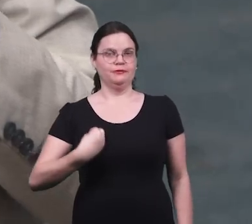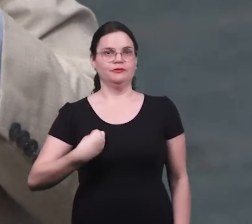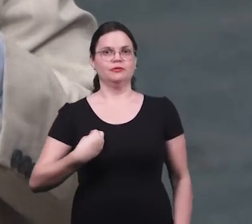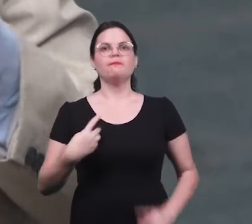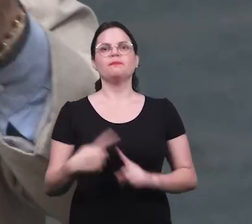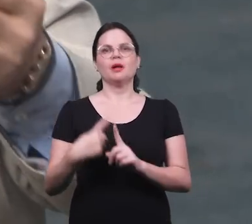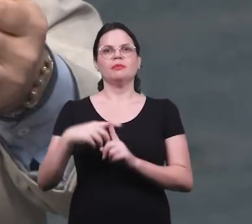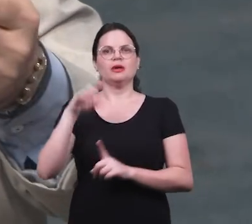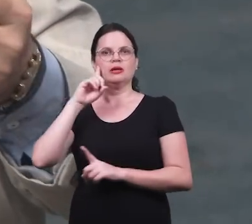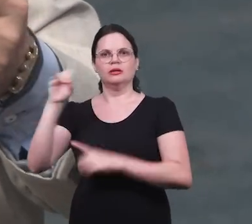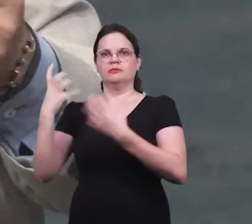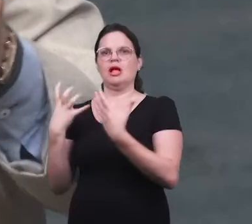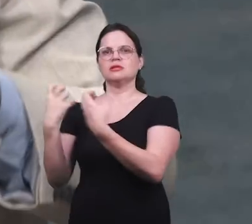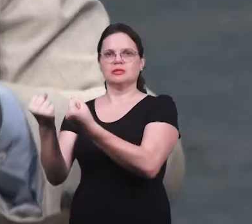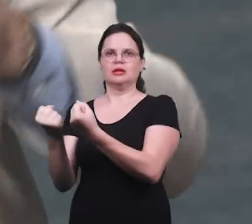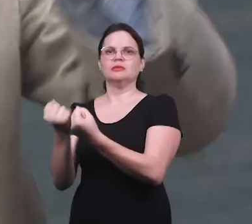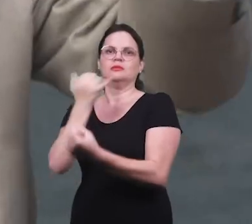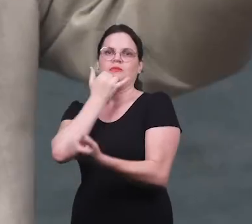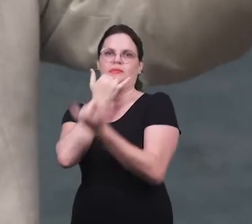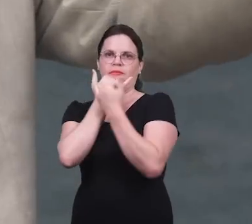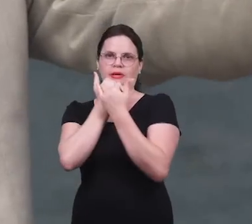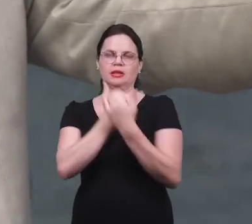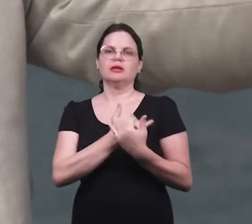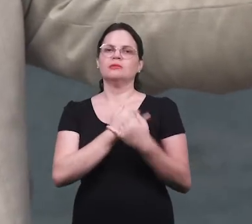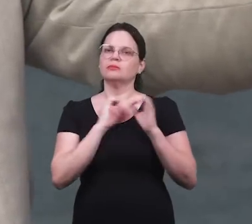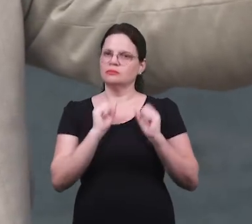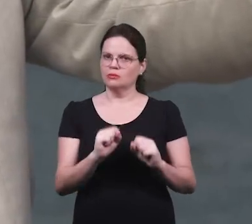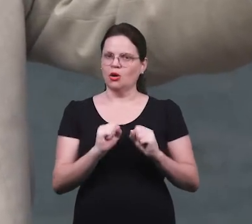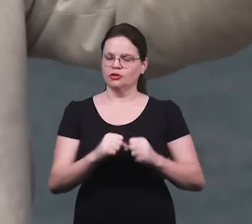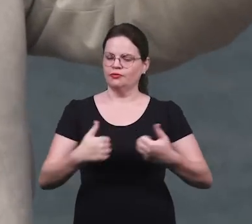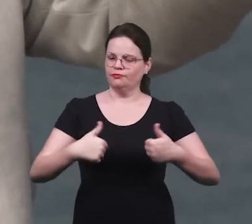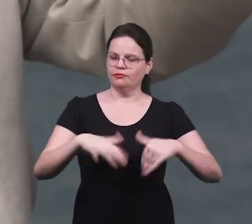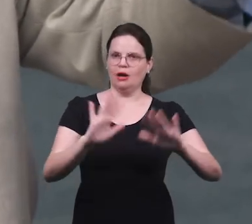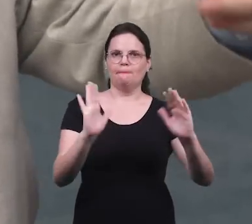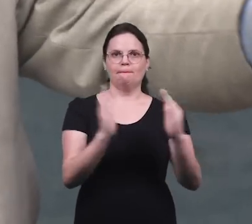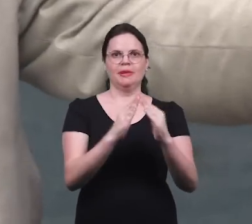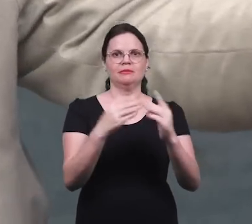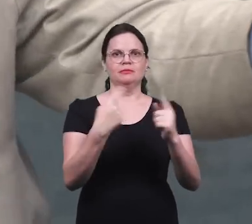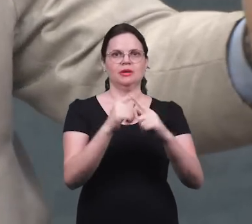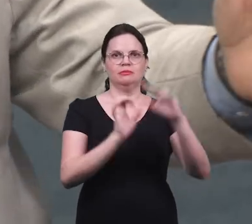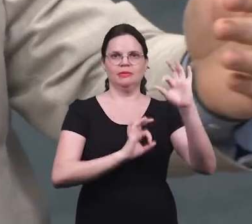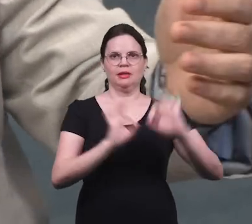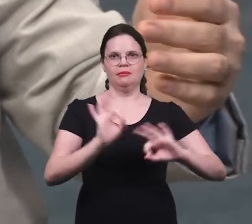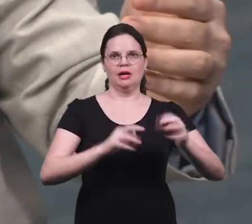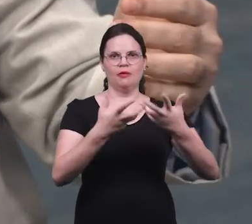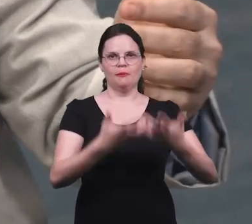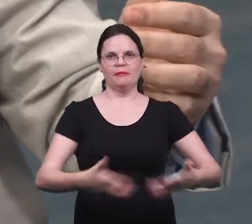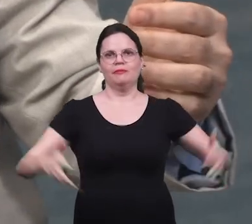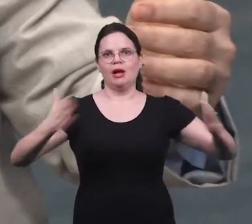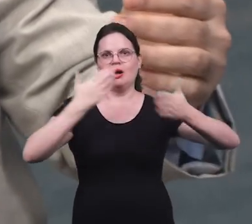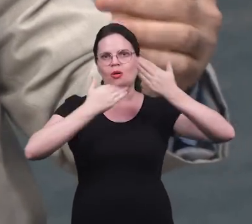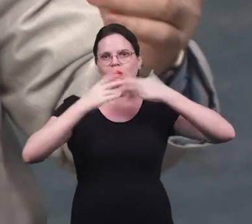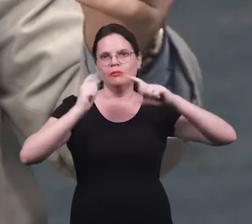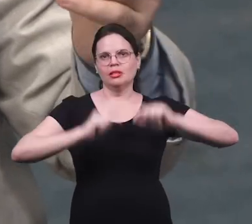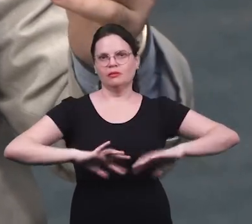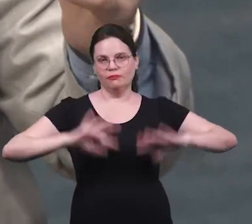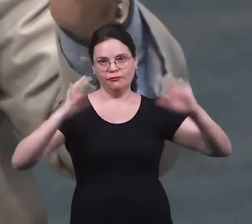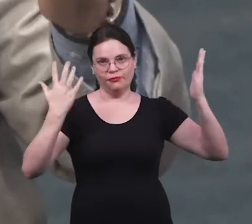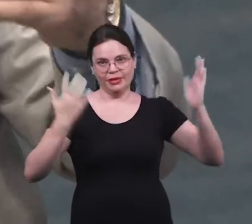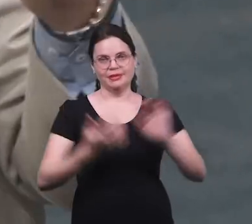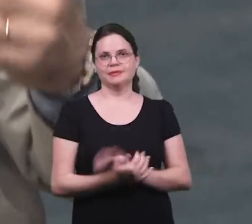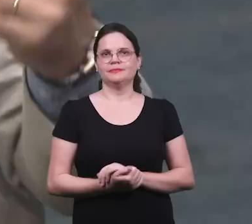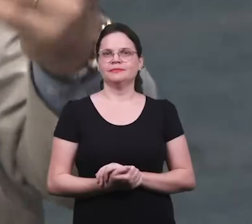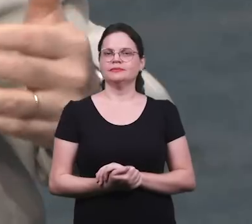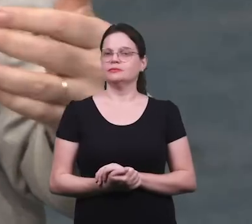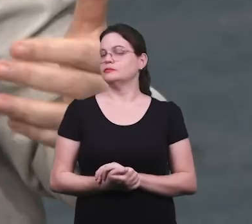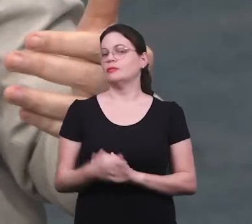é porque Deus havia recebido o perdão deles, podiam ir para casa, porque havia um banquete preparado em casa para festejar. Então, por que